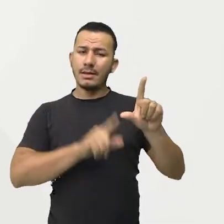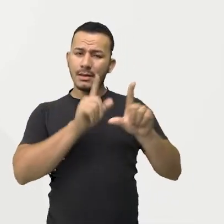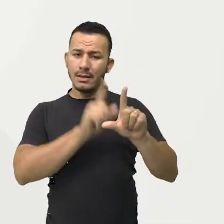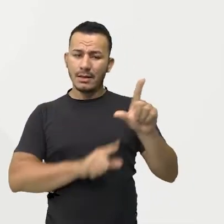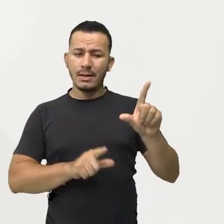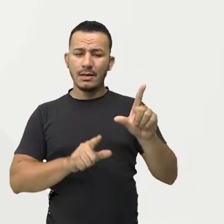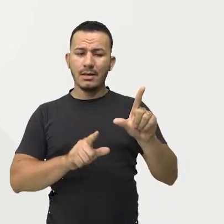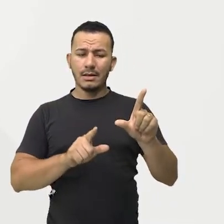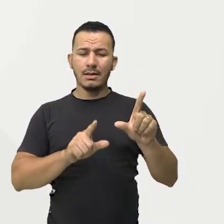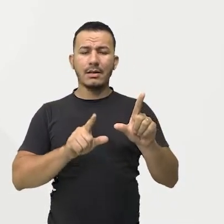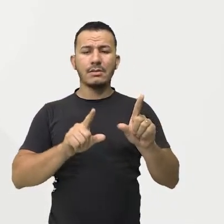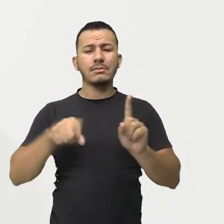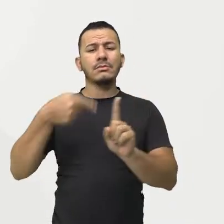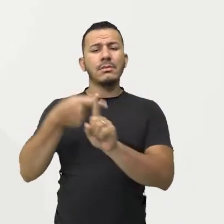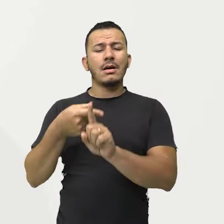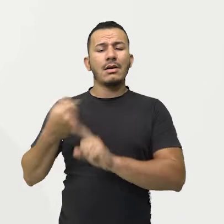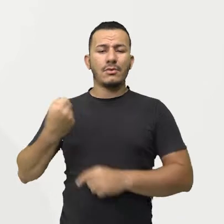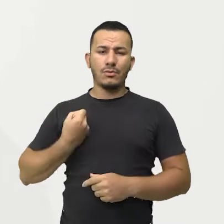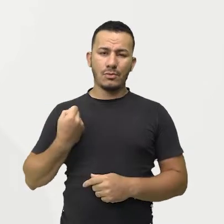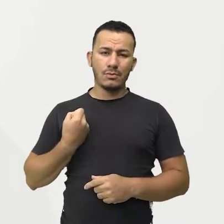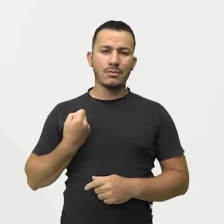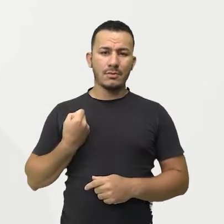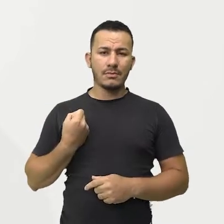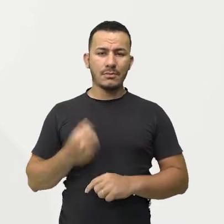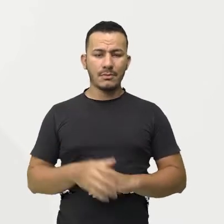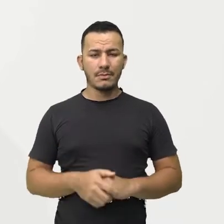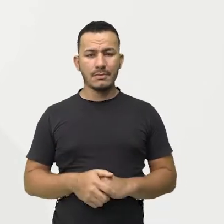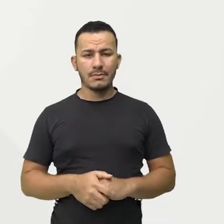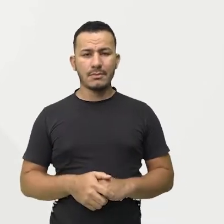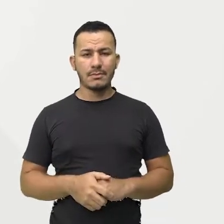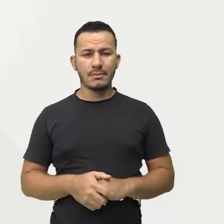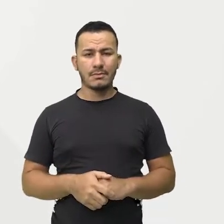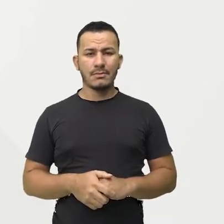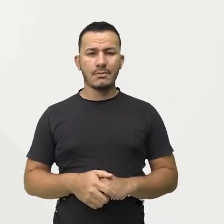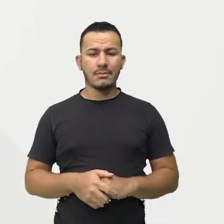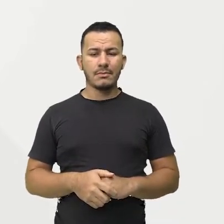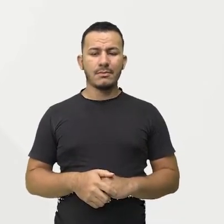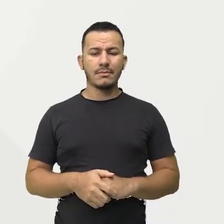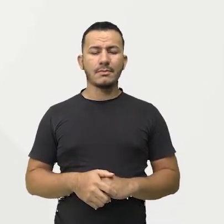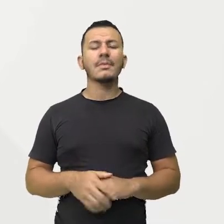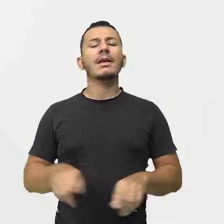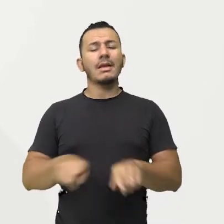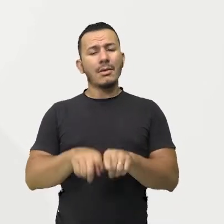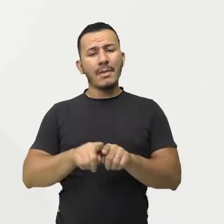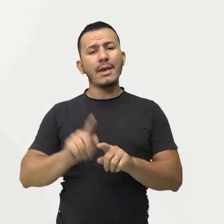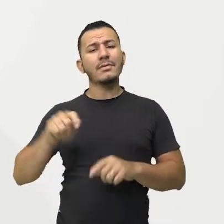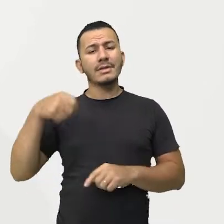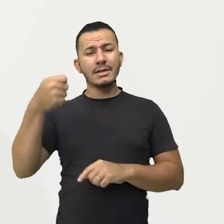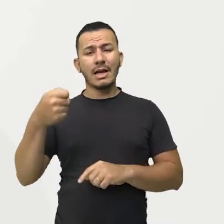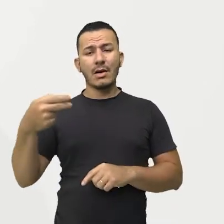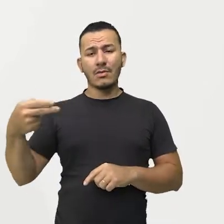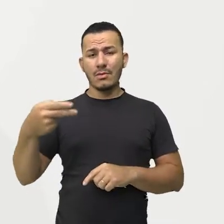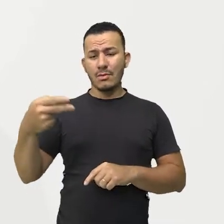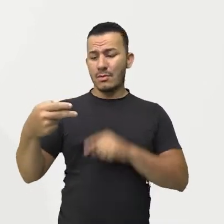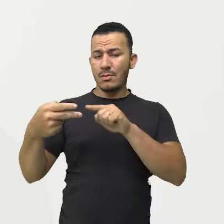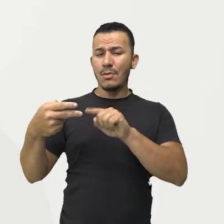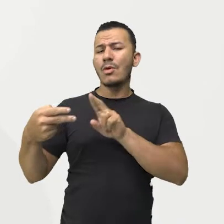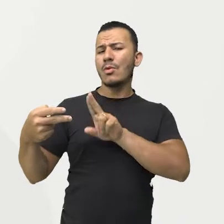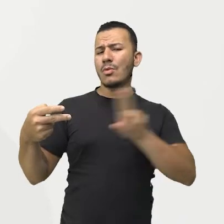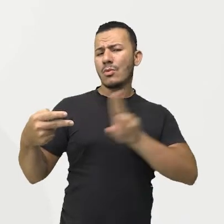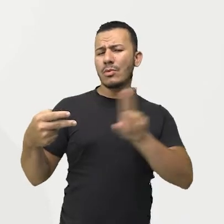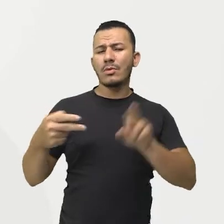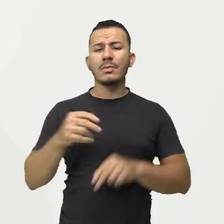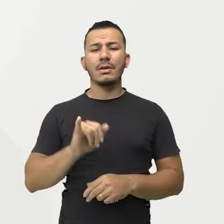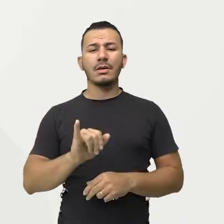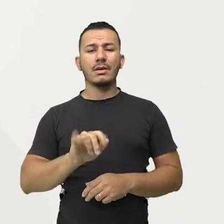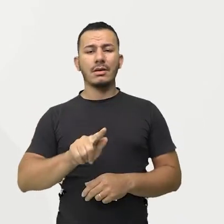letras e números. E o sinal de igualdade. Esses aí são termos